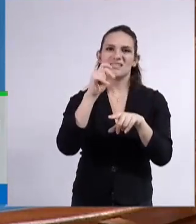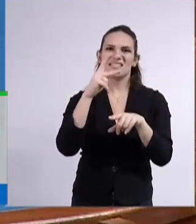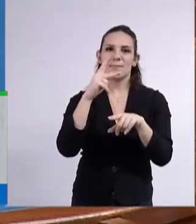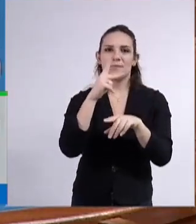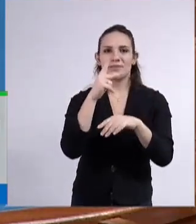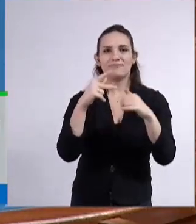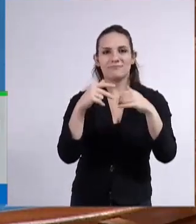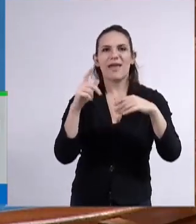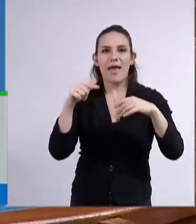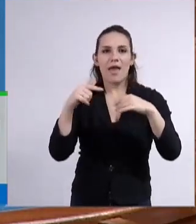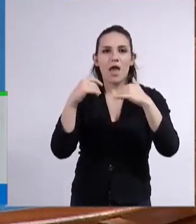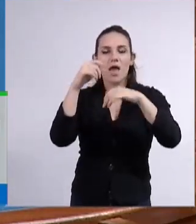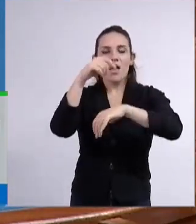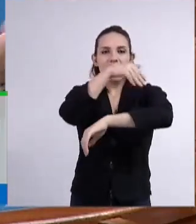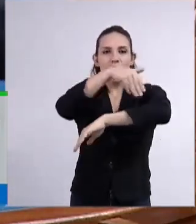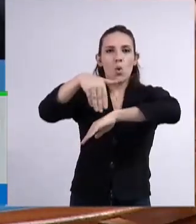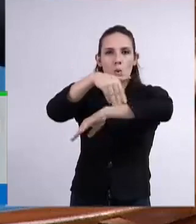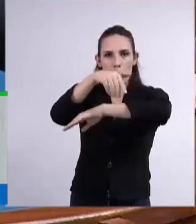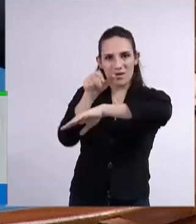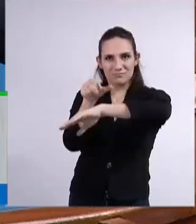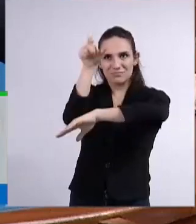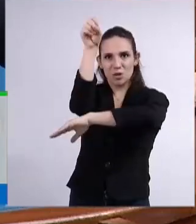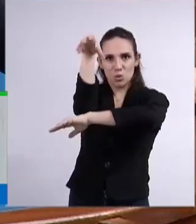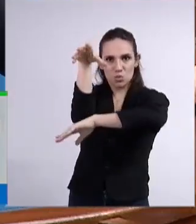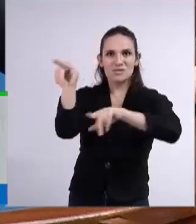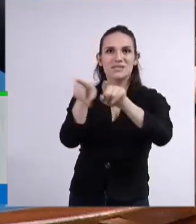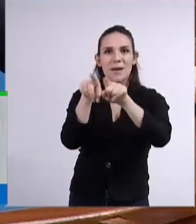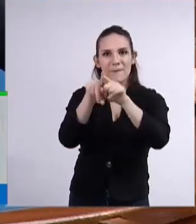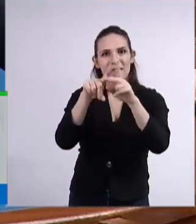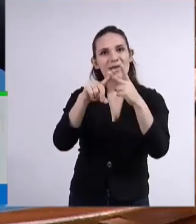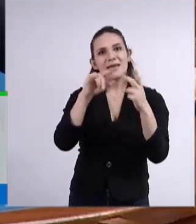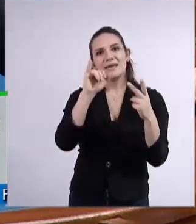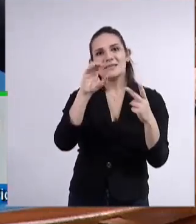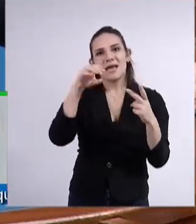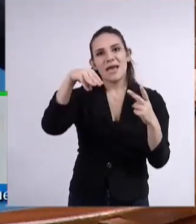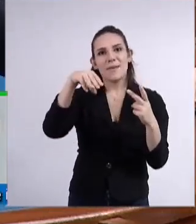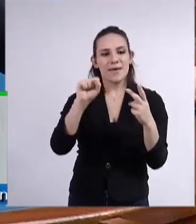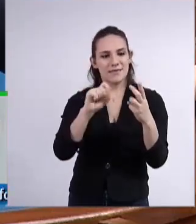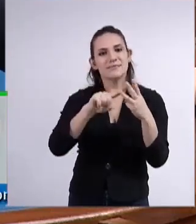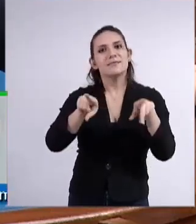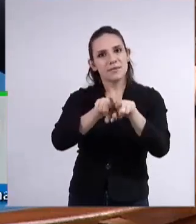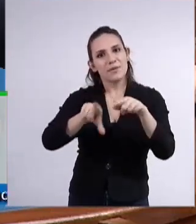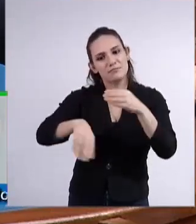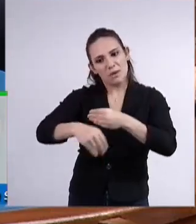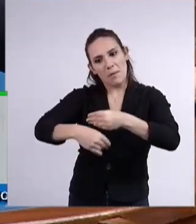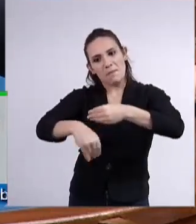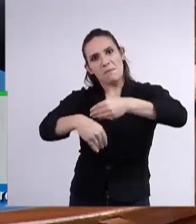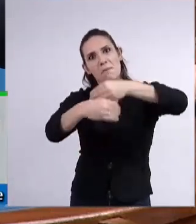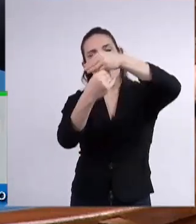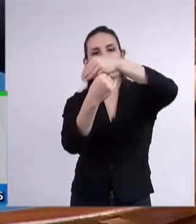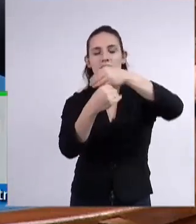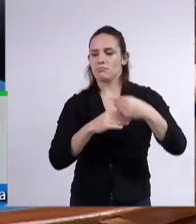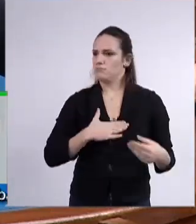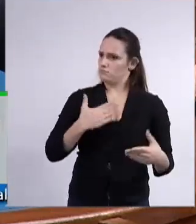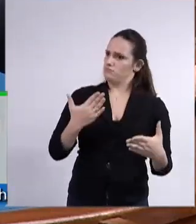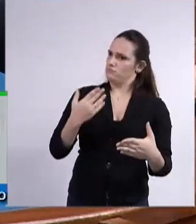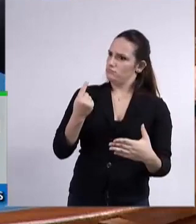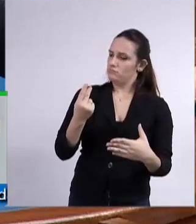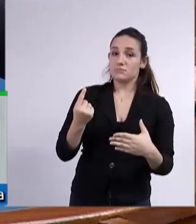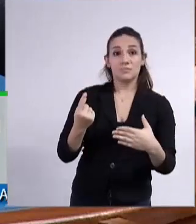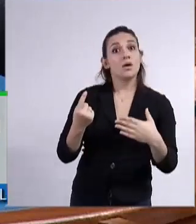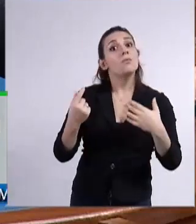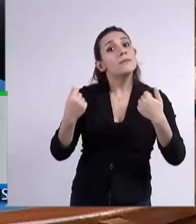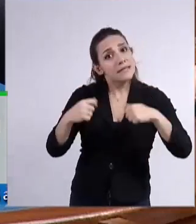geração de impostos, como o caso do ICMS, que faz com que a conta fique maior. Compete à empresa de energia fazer